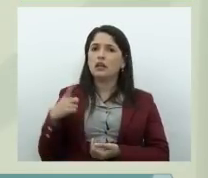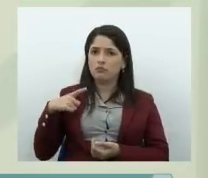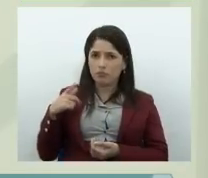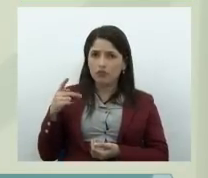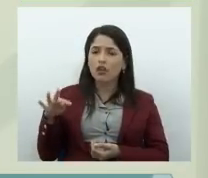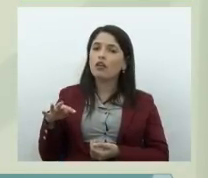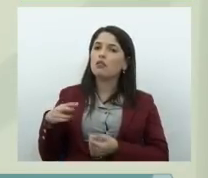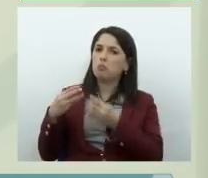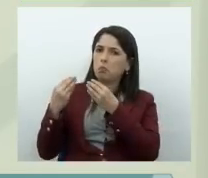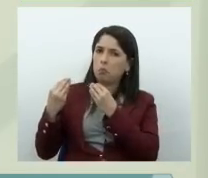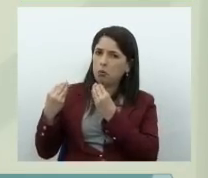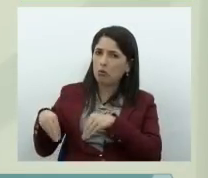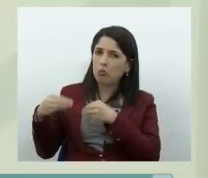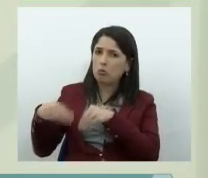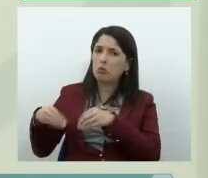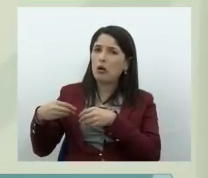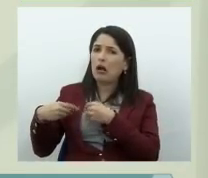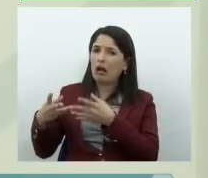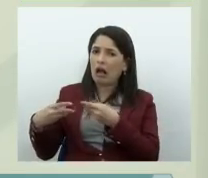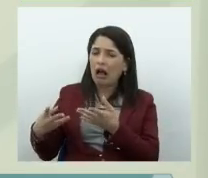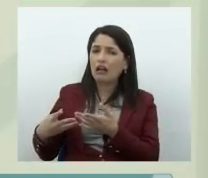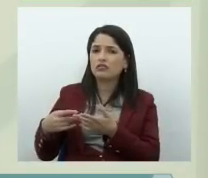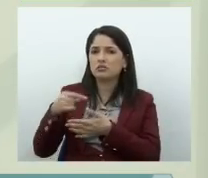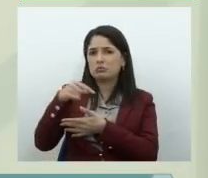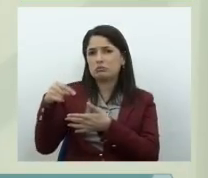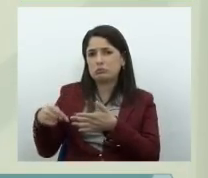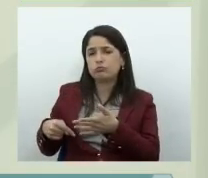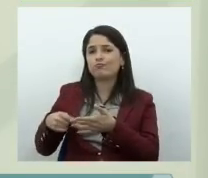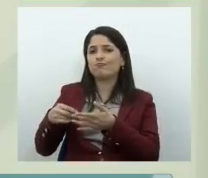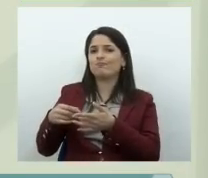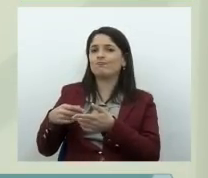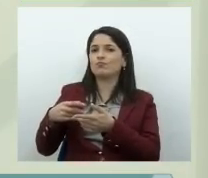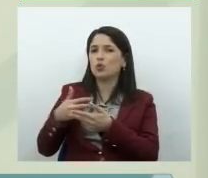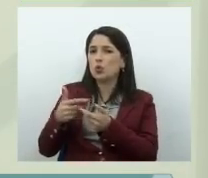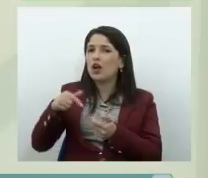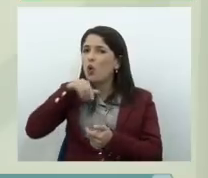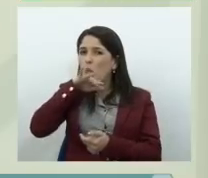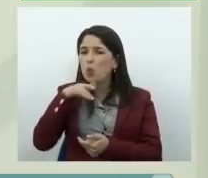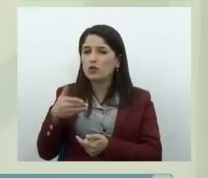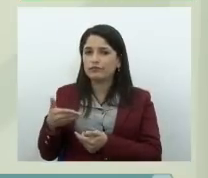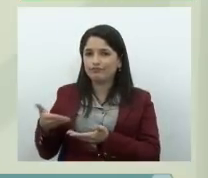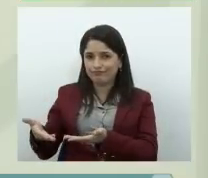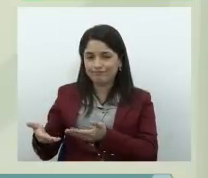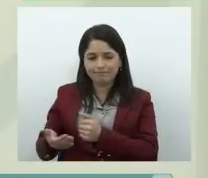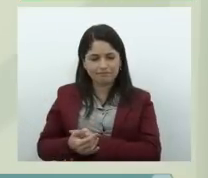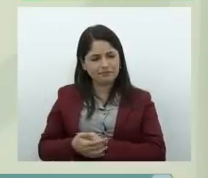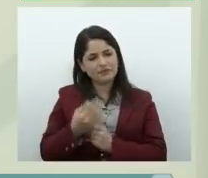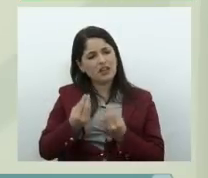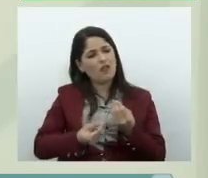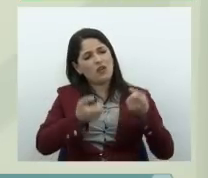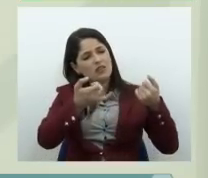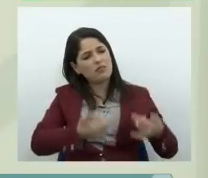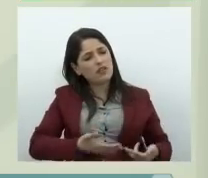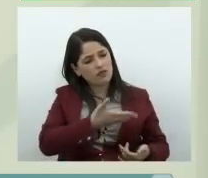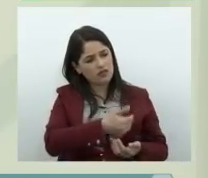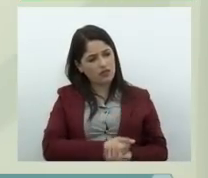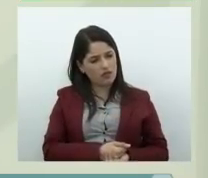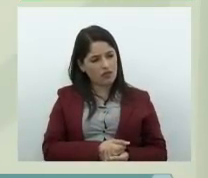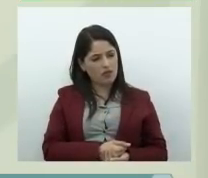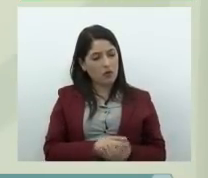produziu para o povo brasileiro. O que eu vou dizer de um político que se posiciona de forma